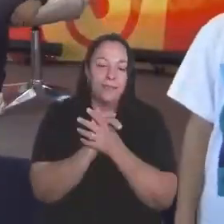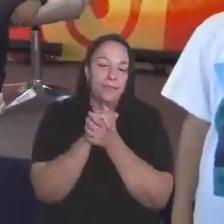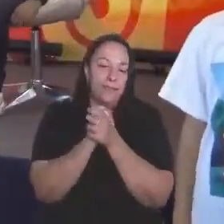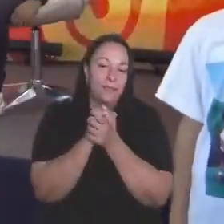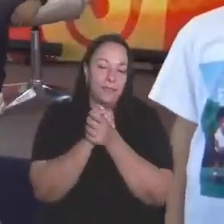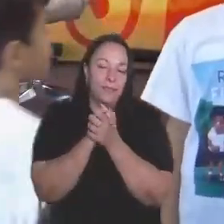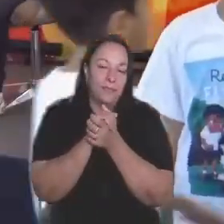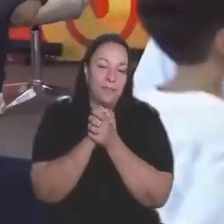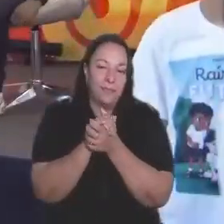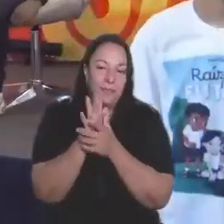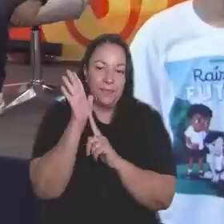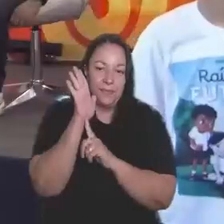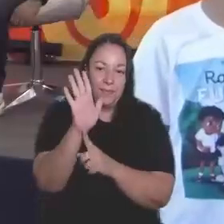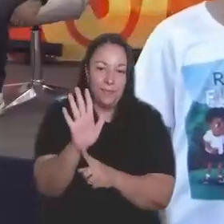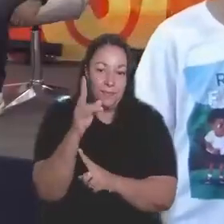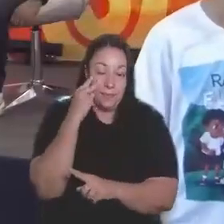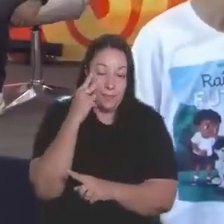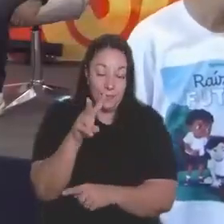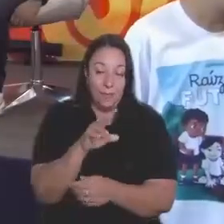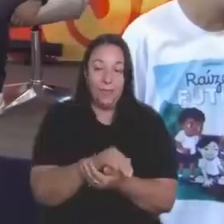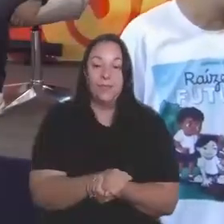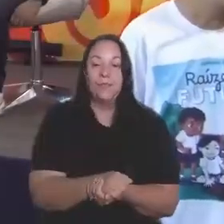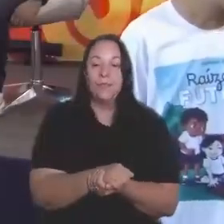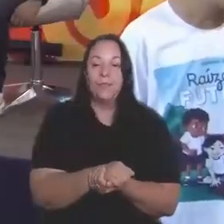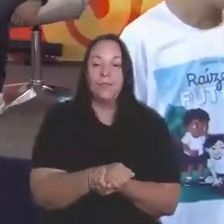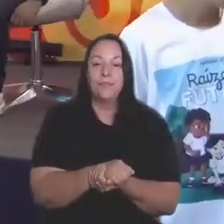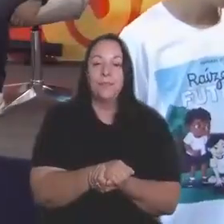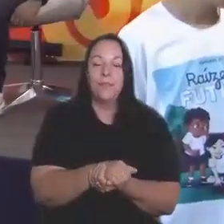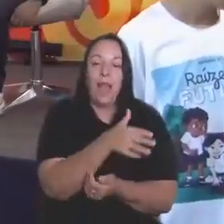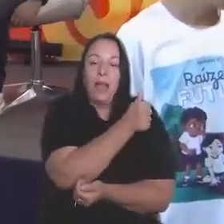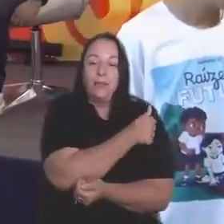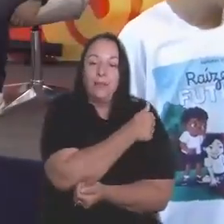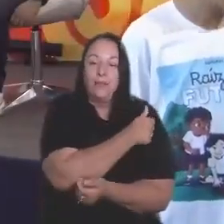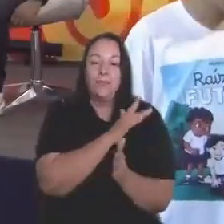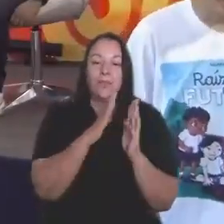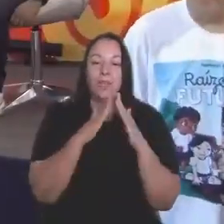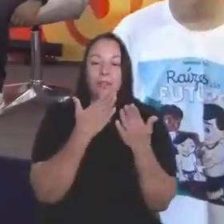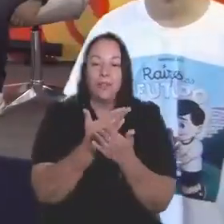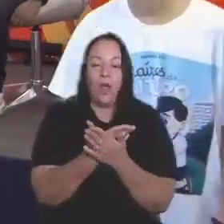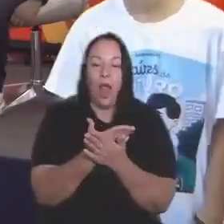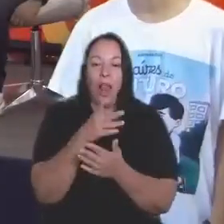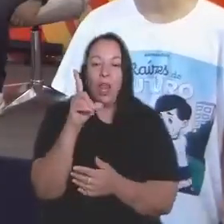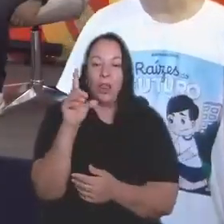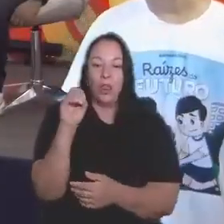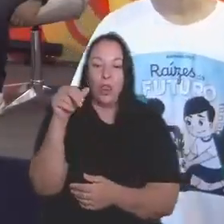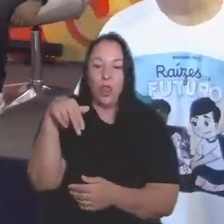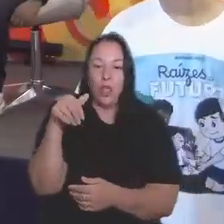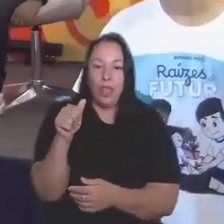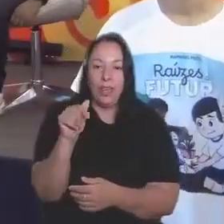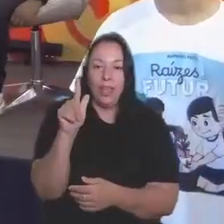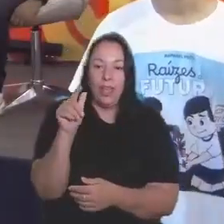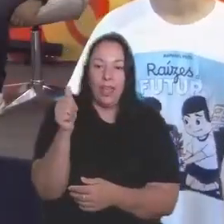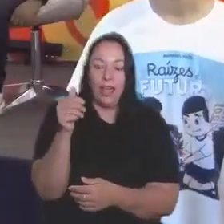quer ouvir a apresentação. Então, com vocês, os alunos da escola Dona Gabriela.